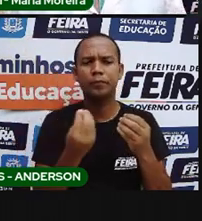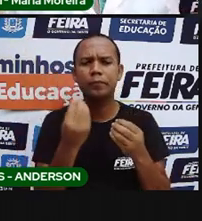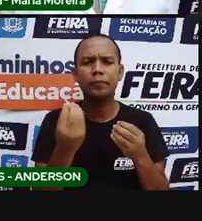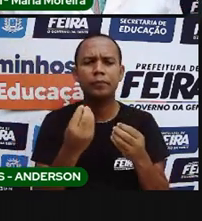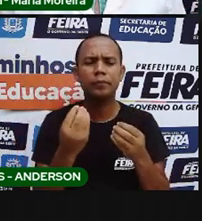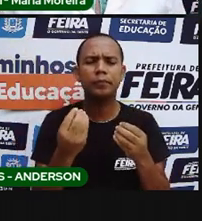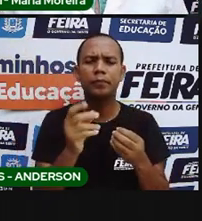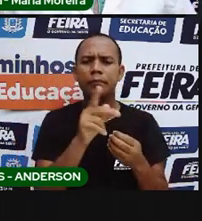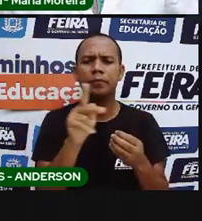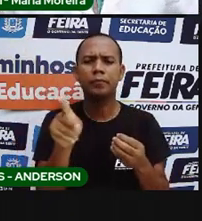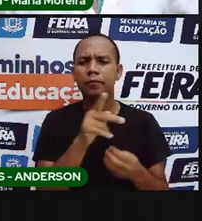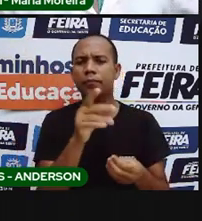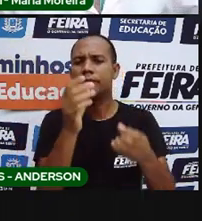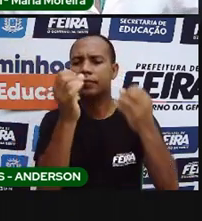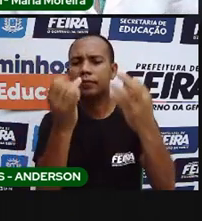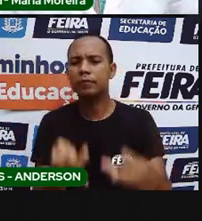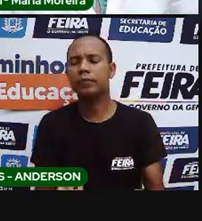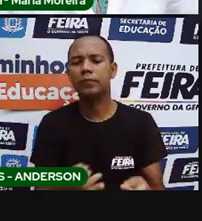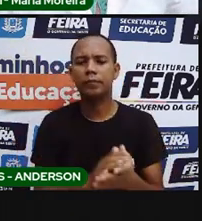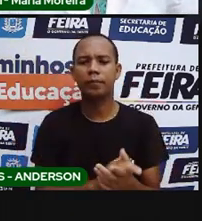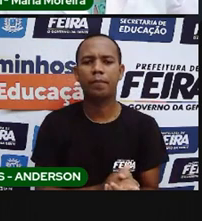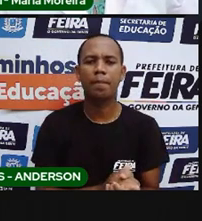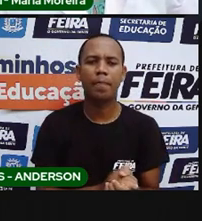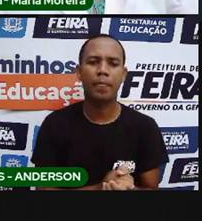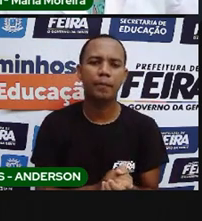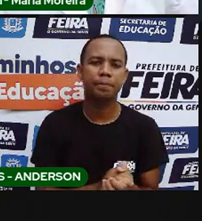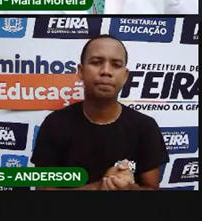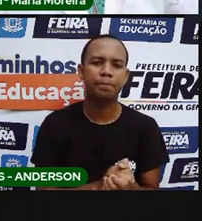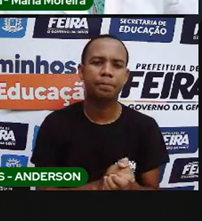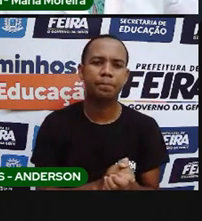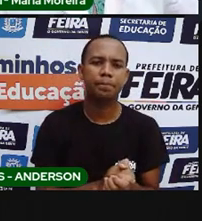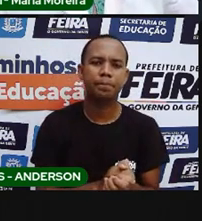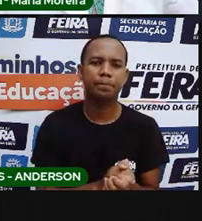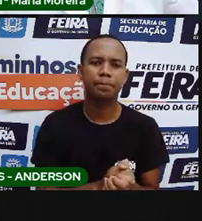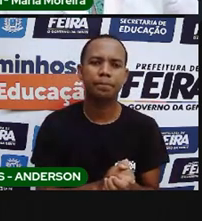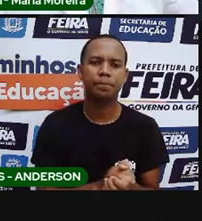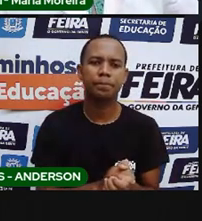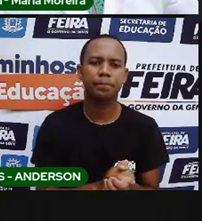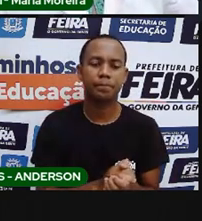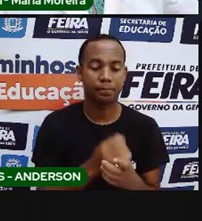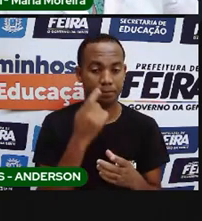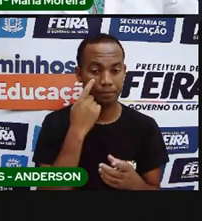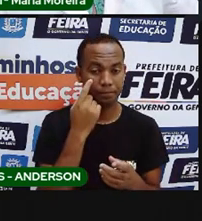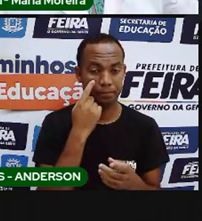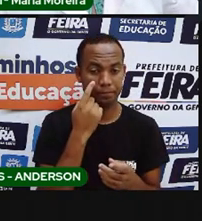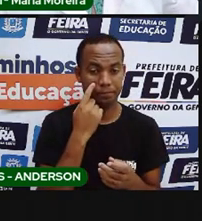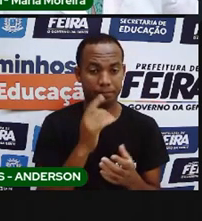ideia do que a Pro está falando, né? Bom, ciências humanas, vocês já sabem, então vamos seguir aqui.